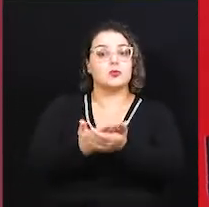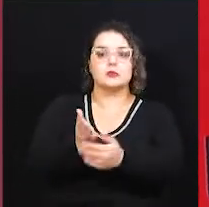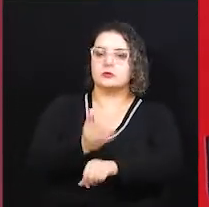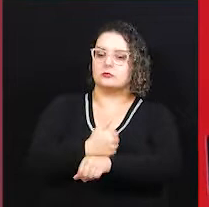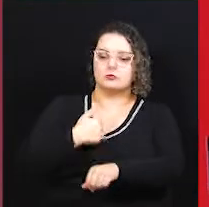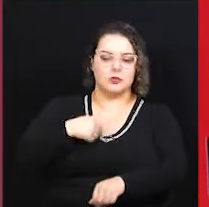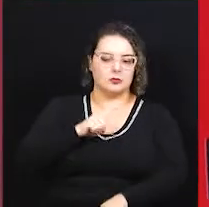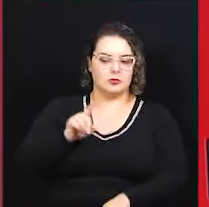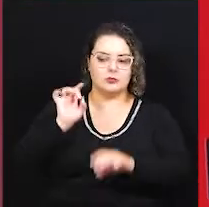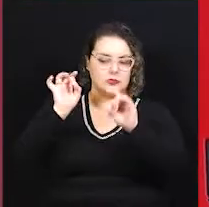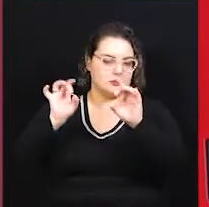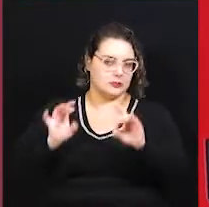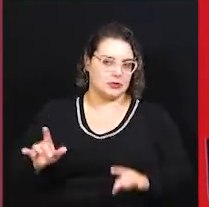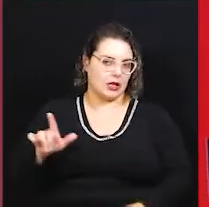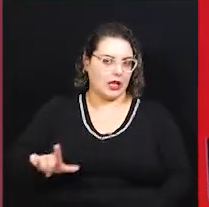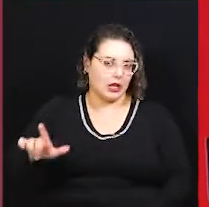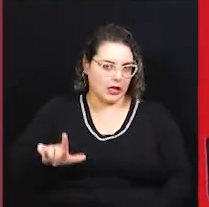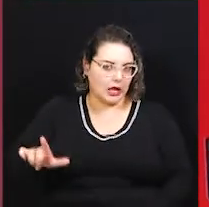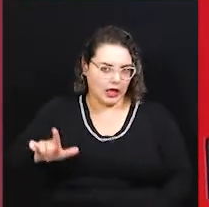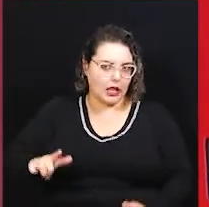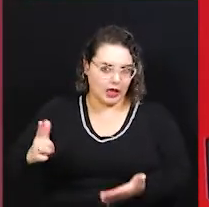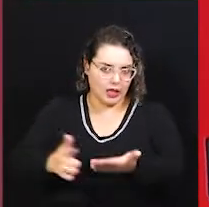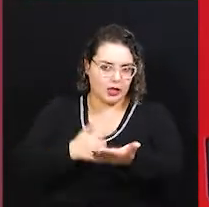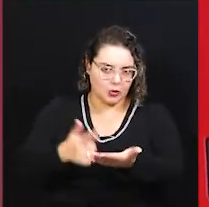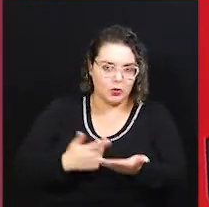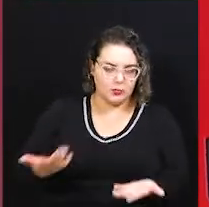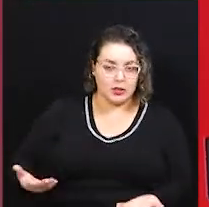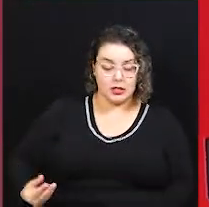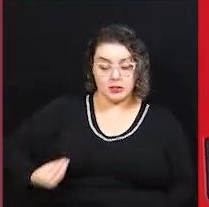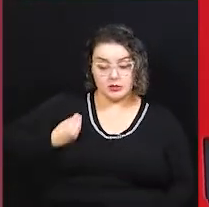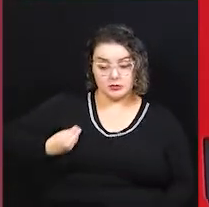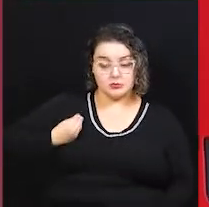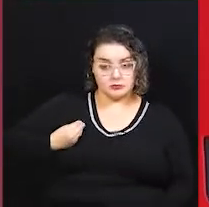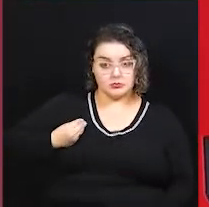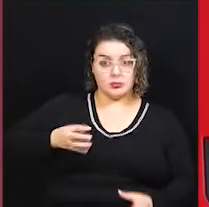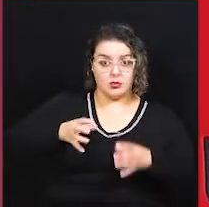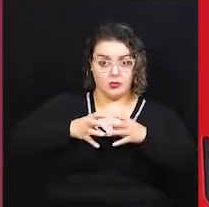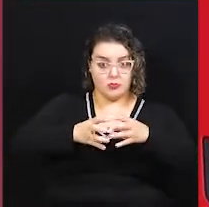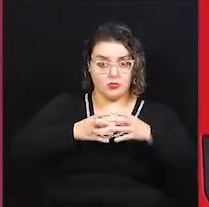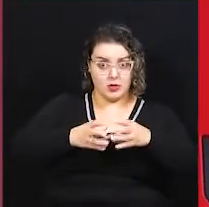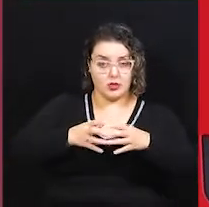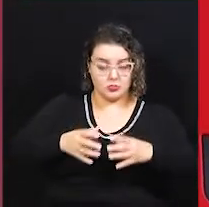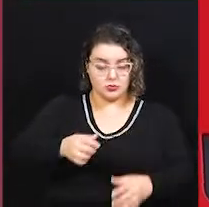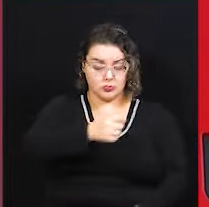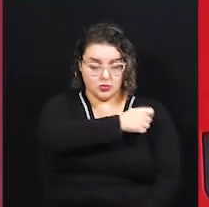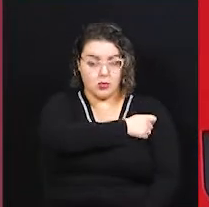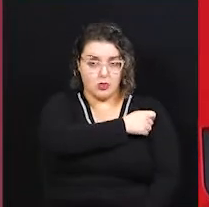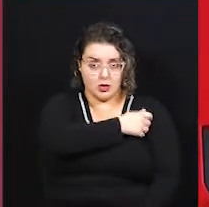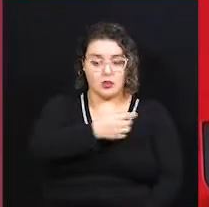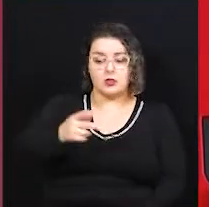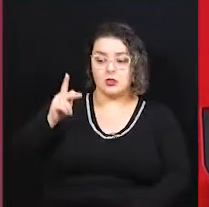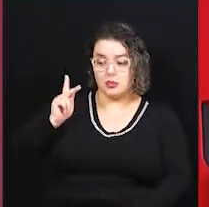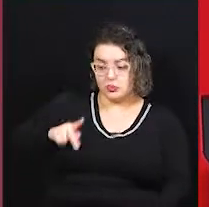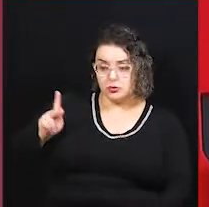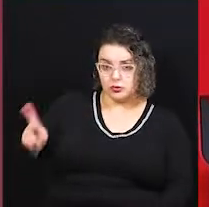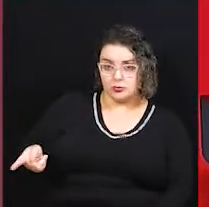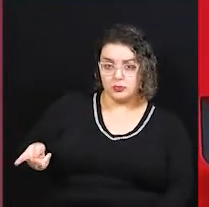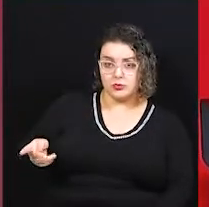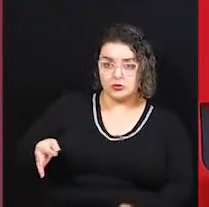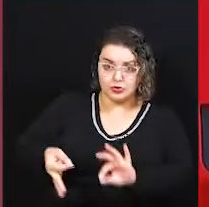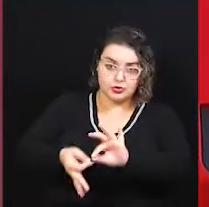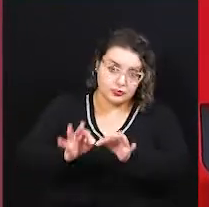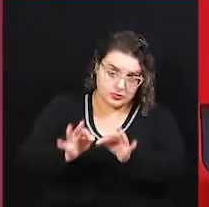não sou especialista em literatura, né? Na nossa experiência convivendo com alunos todo ano, eu sou professor de física,